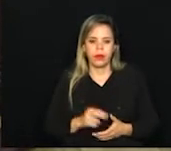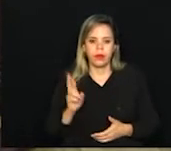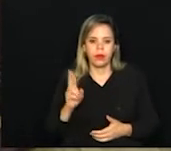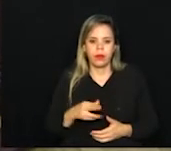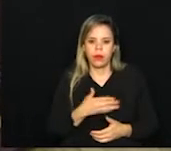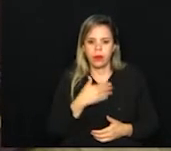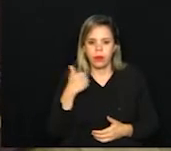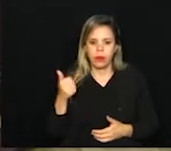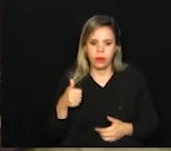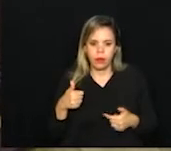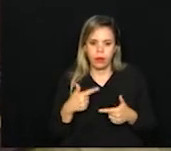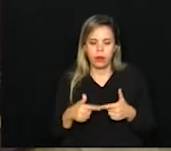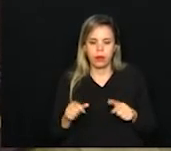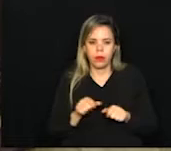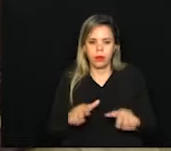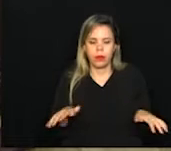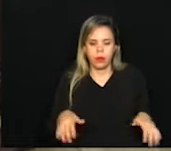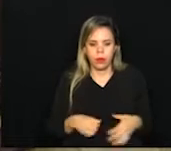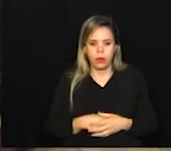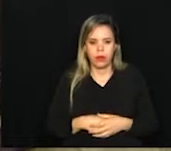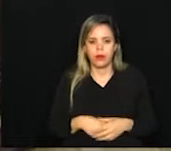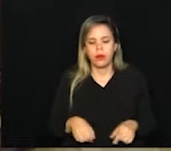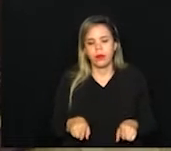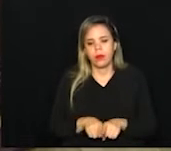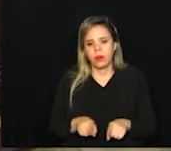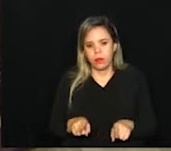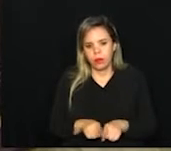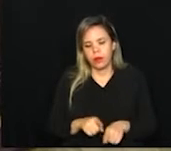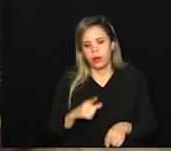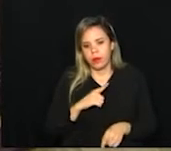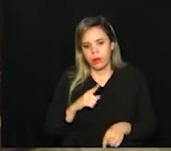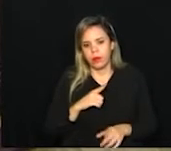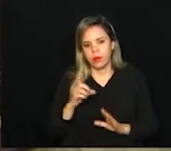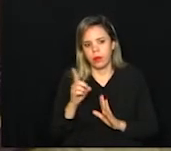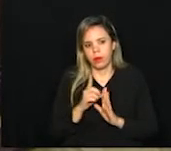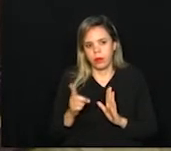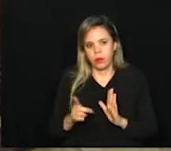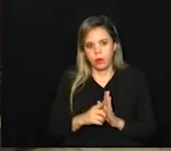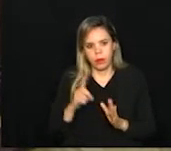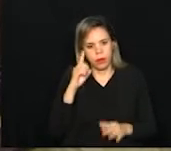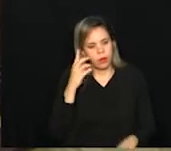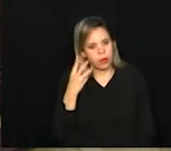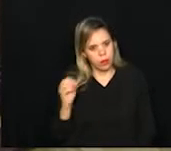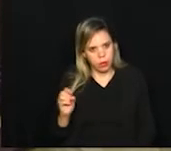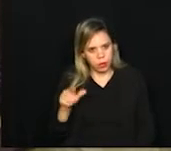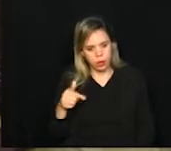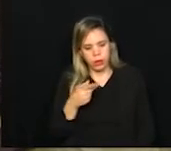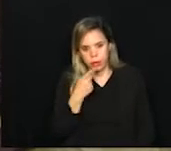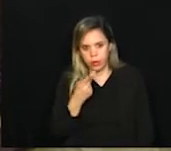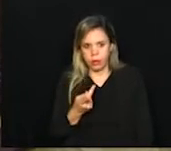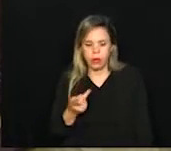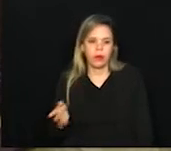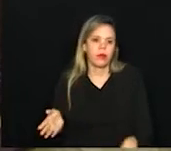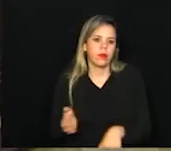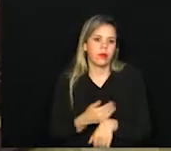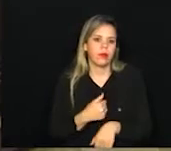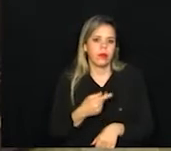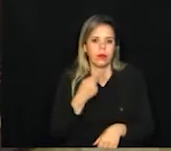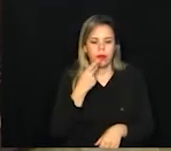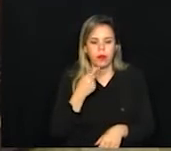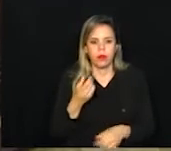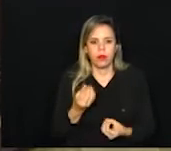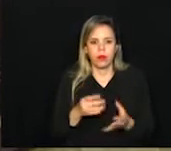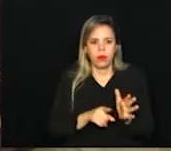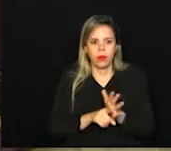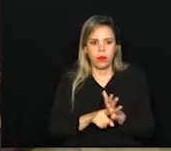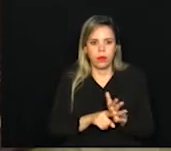da melhora da situação epidemiológica, também vai ter aí um decreto no dia 30. Daqui a pouquinho eu já vou falar, porque antes eu quero falar um pouquinho dos dados.